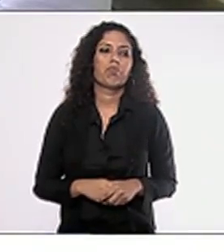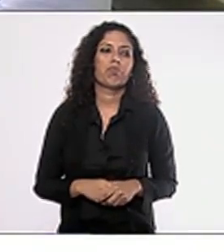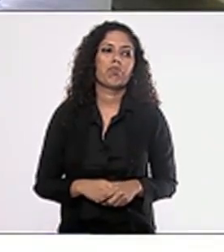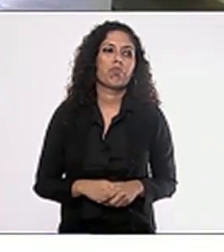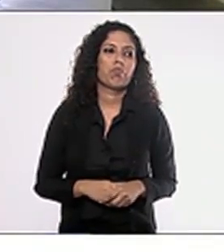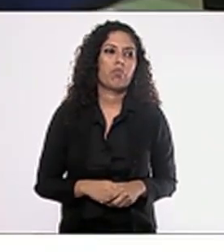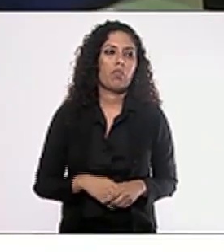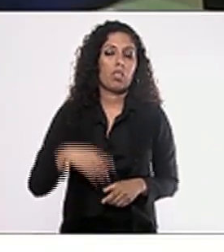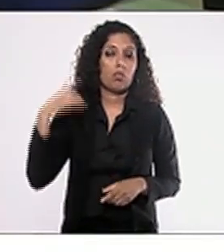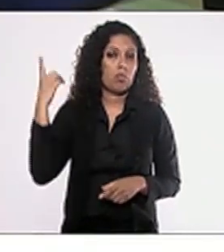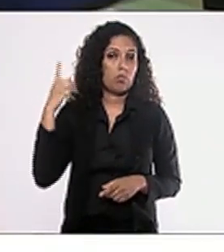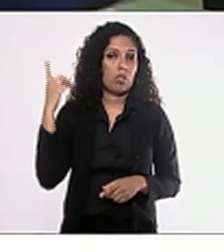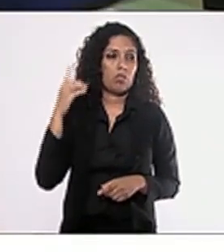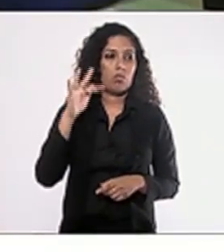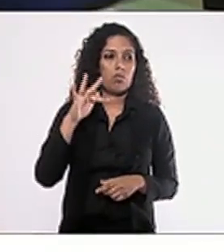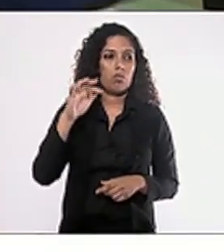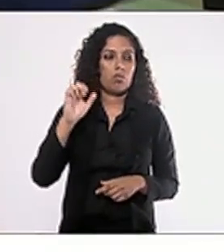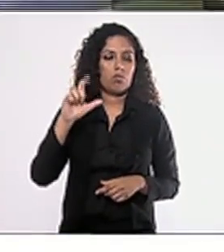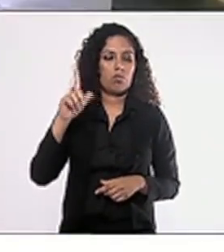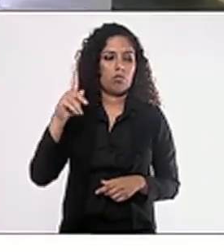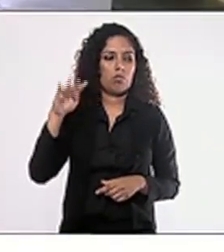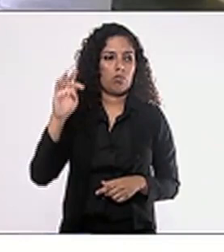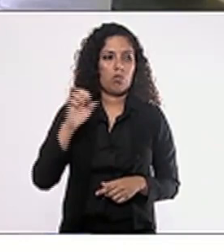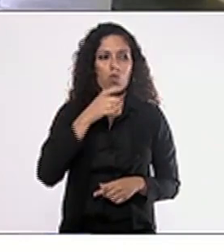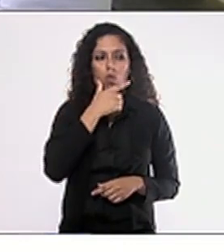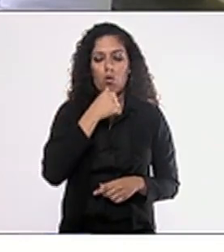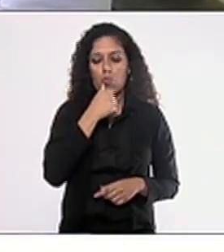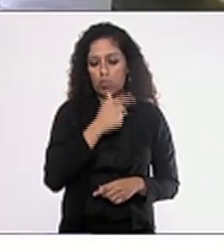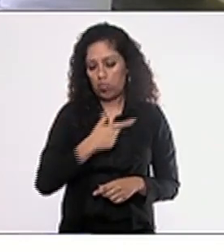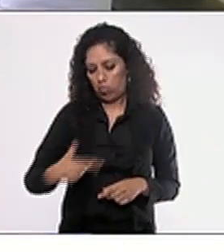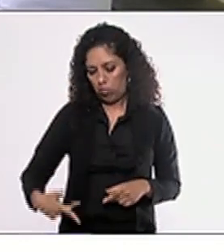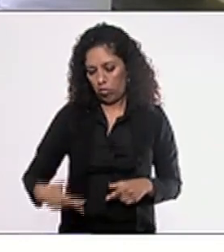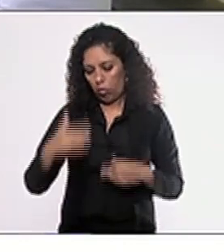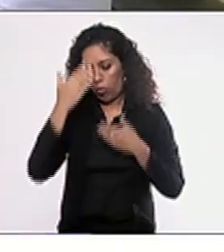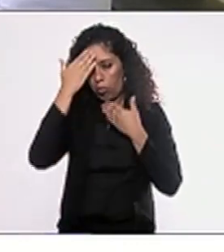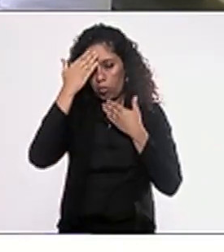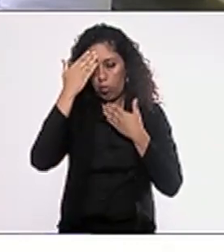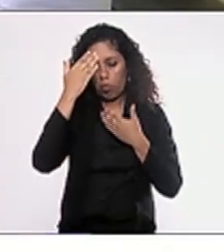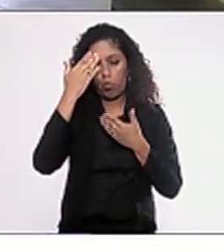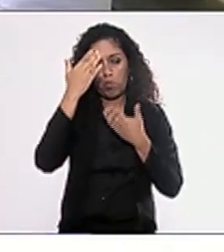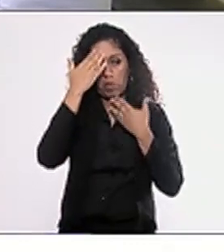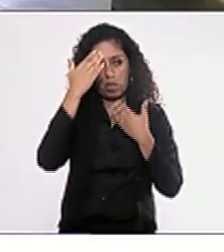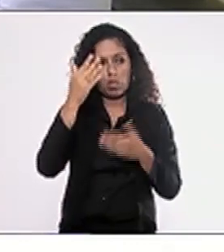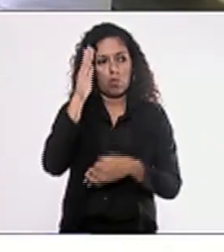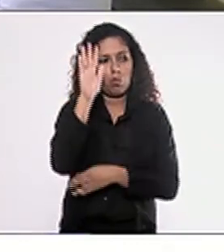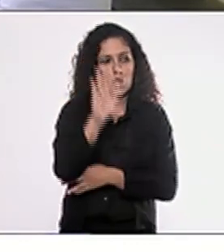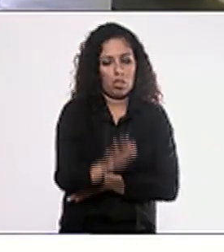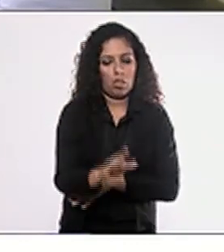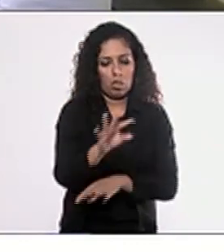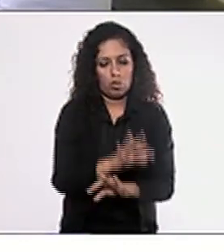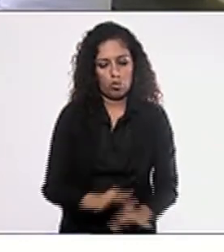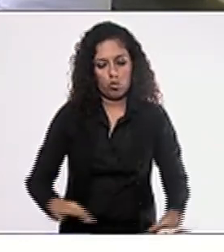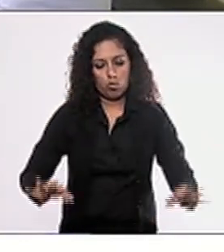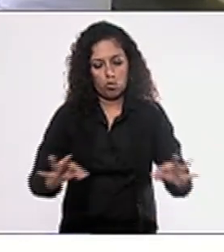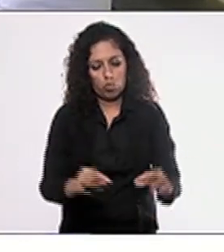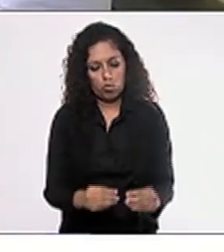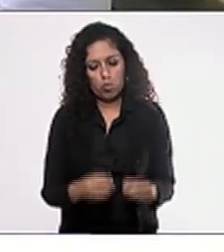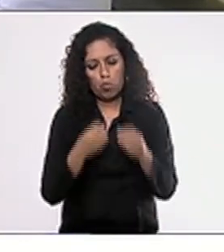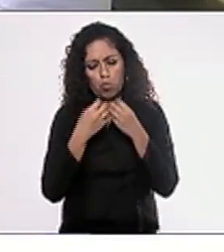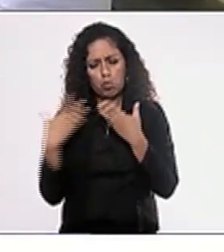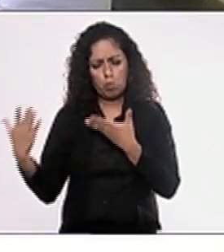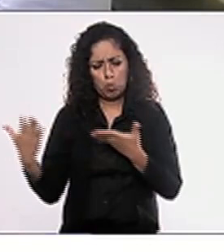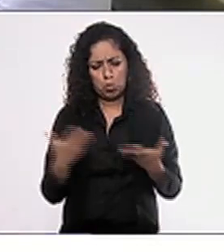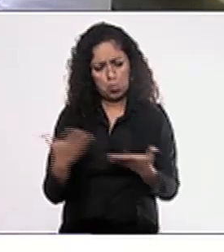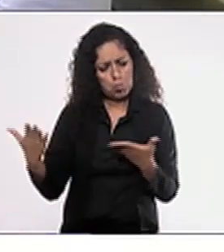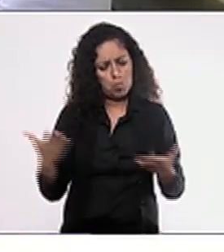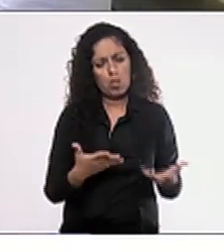deputado Tiago. Deputado Felipe. Senhor presidente, boa tarde a todos. Muito bom ter todos os convidados aqui presentes. E